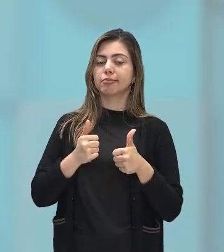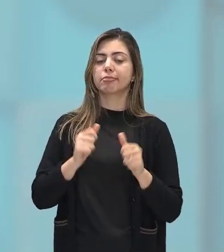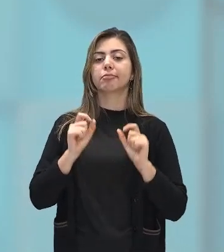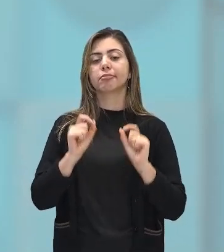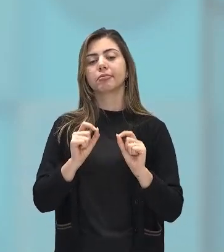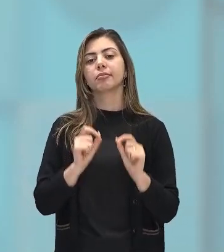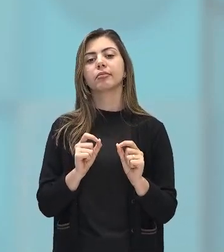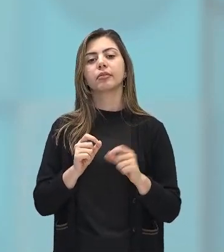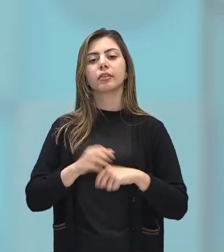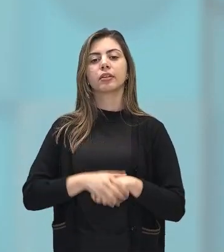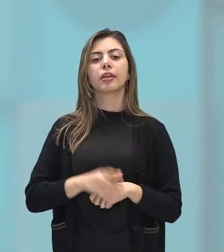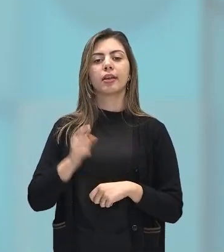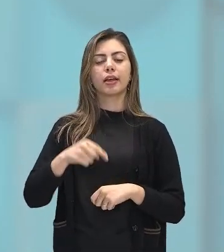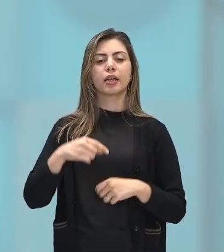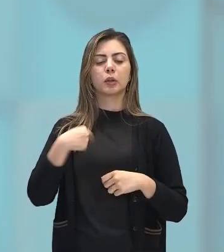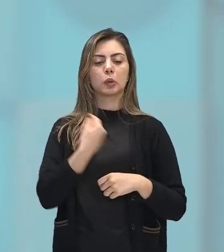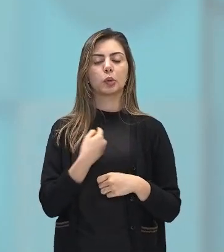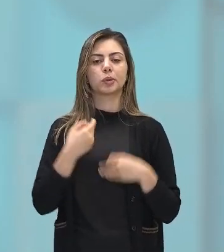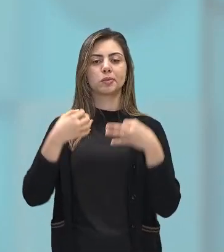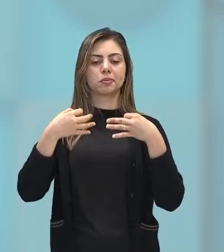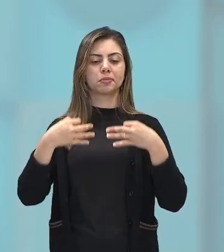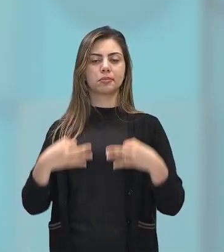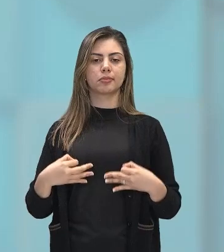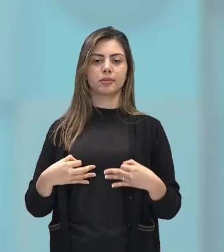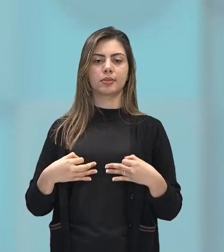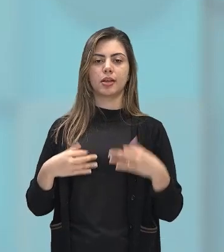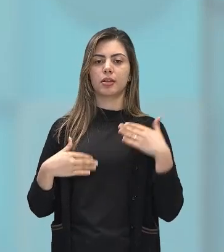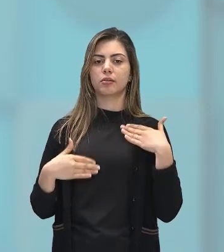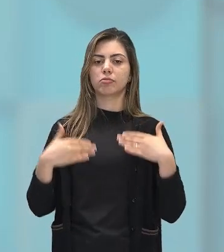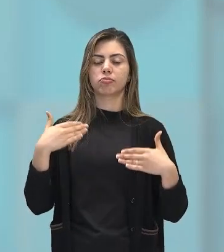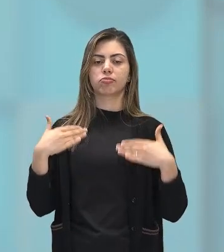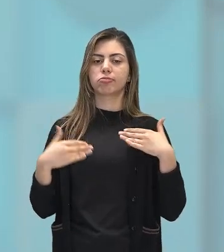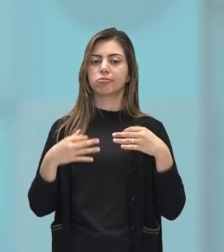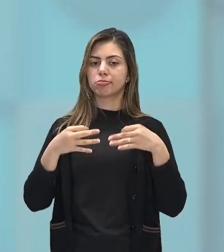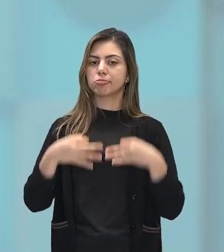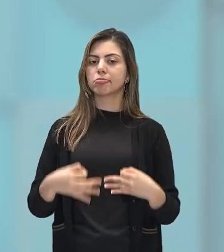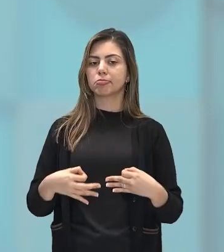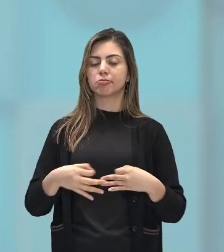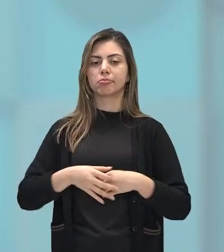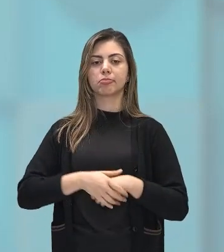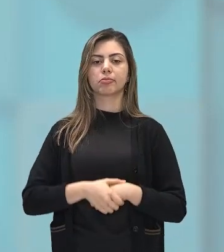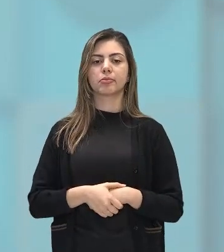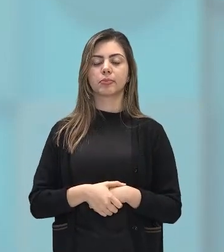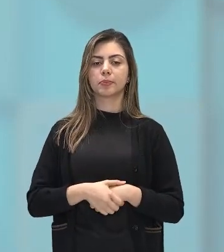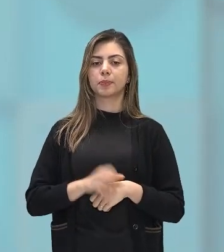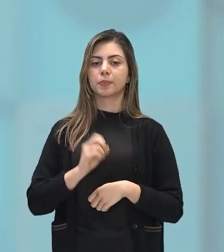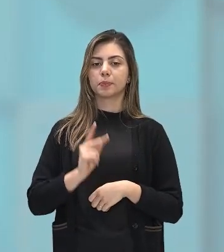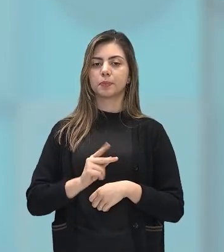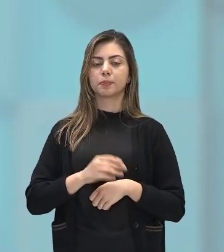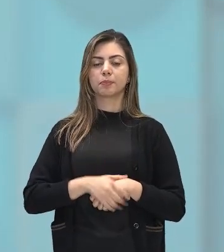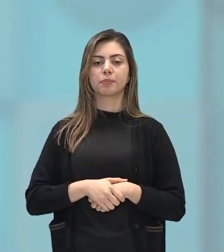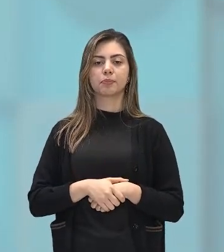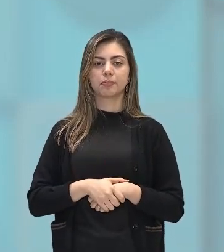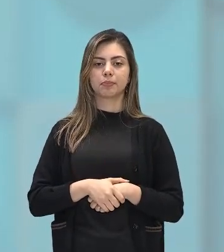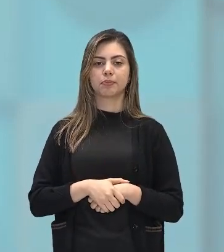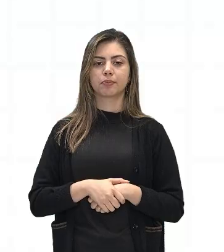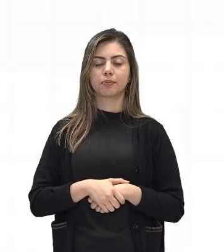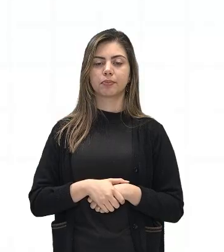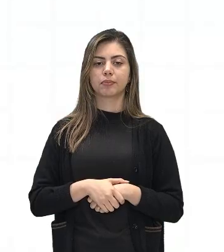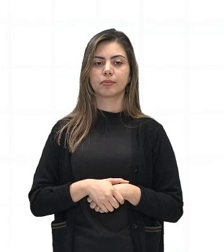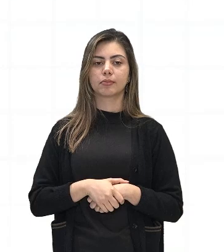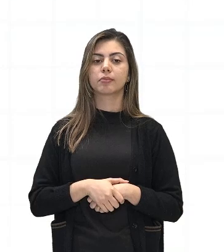justamente ajudar a manter a nossa postura correta, ok? Vamos lá.